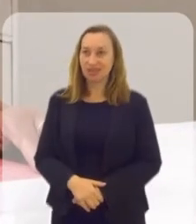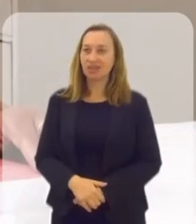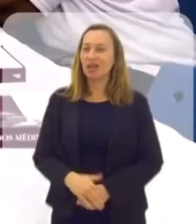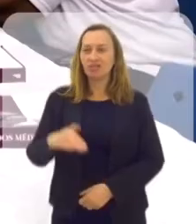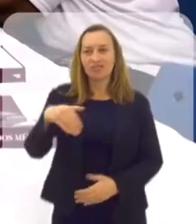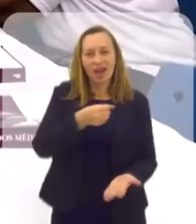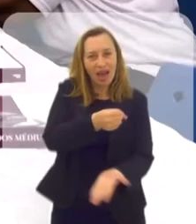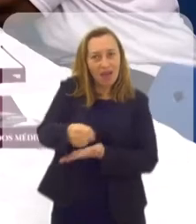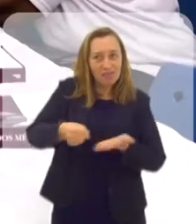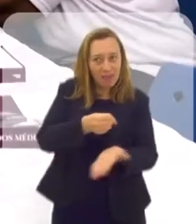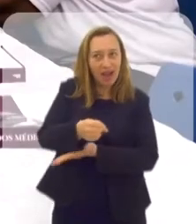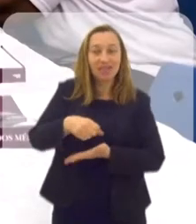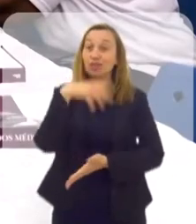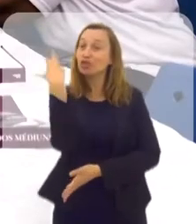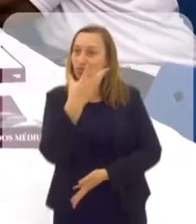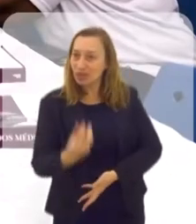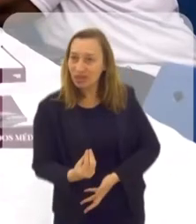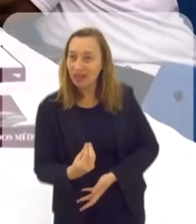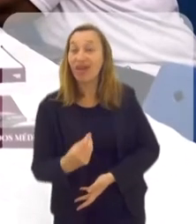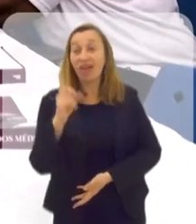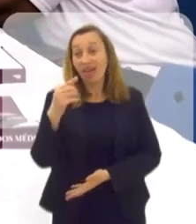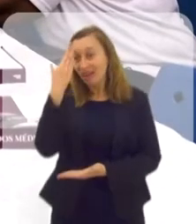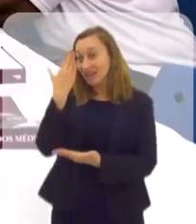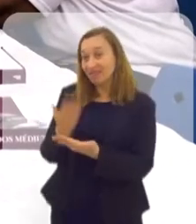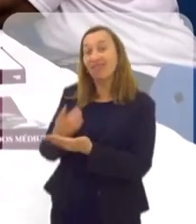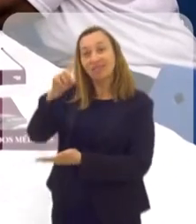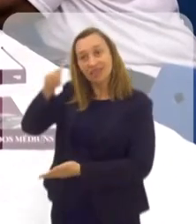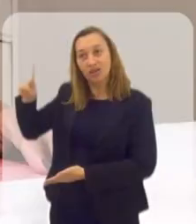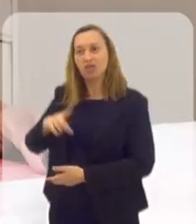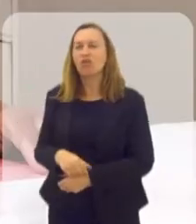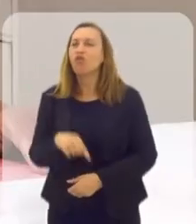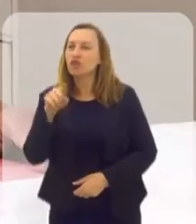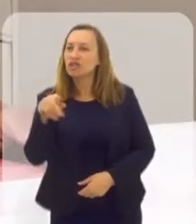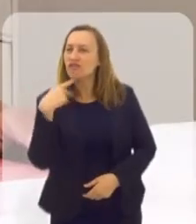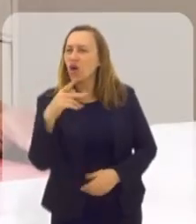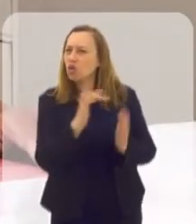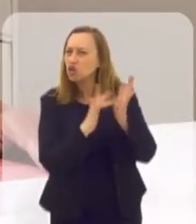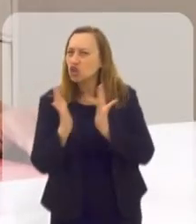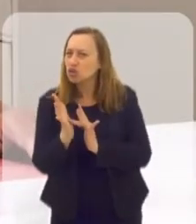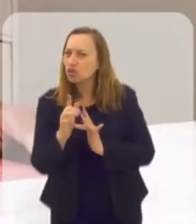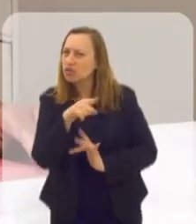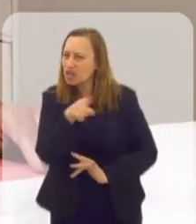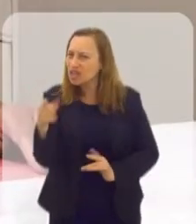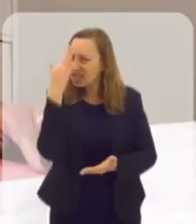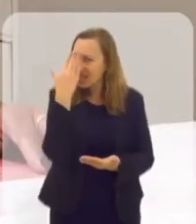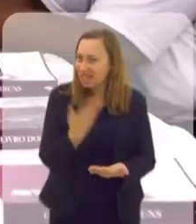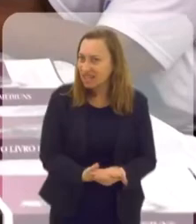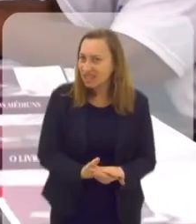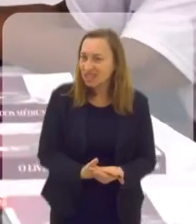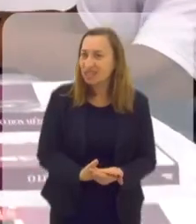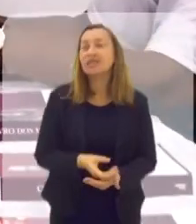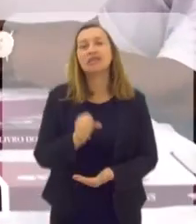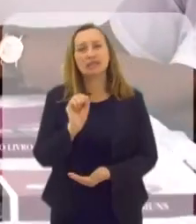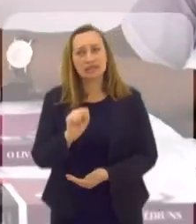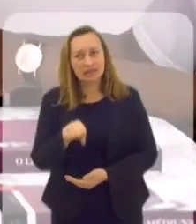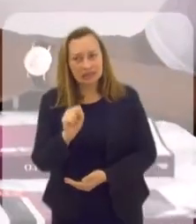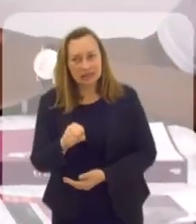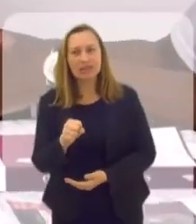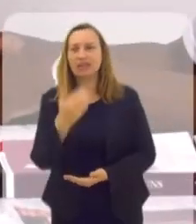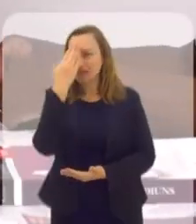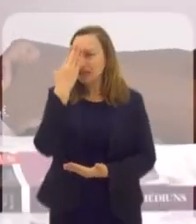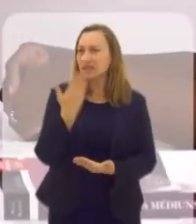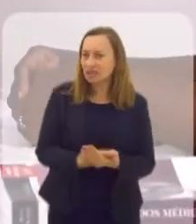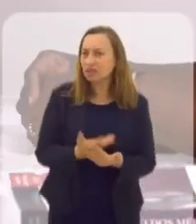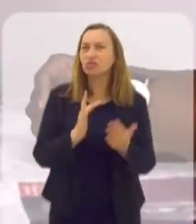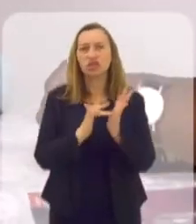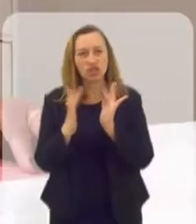Sim, um dos pilares do Espiritismo é a crença em Deus. Você falou em Jesus. Vocês acreditam em Somos Jesus? cristãos,